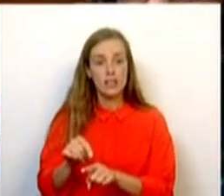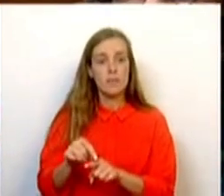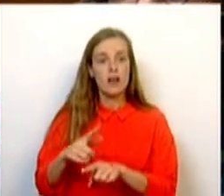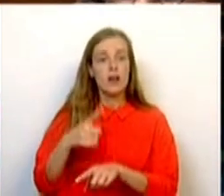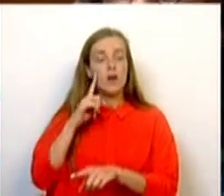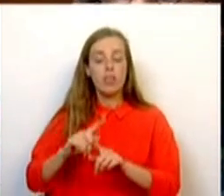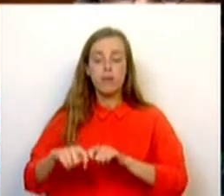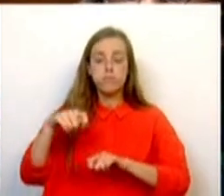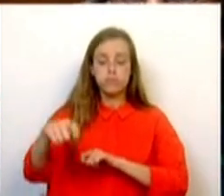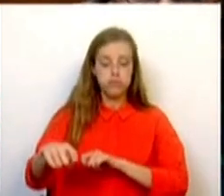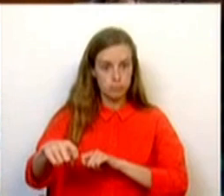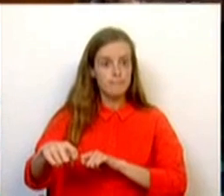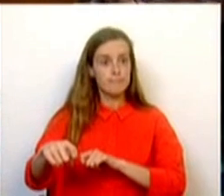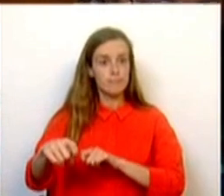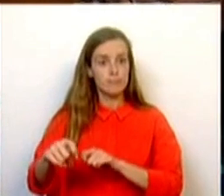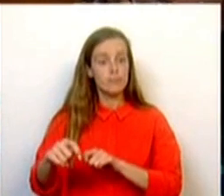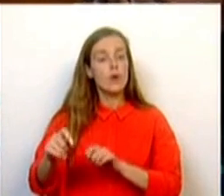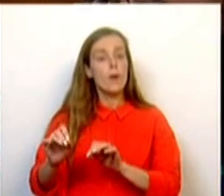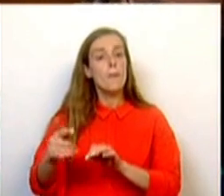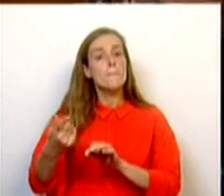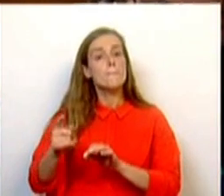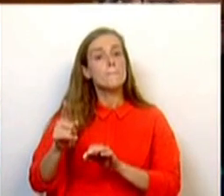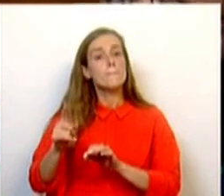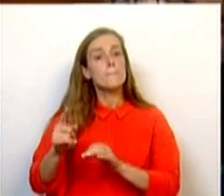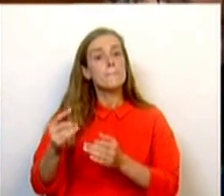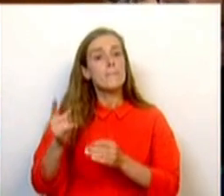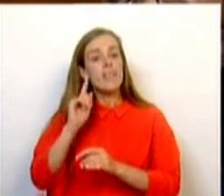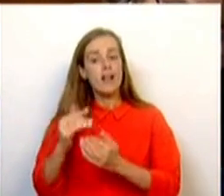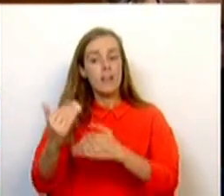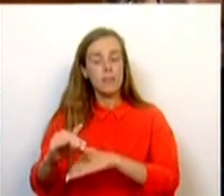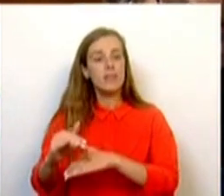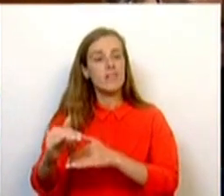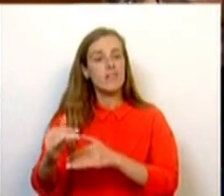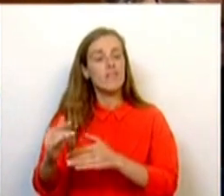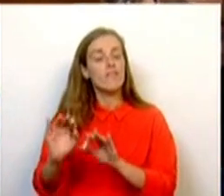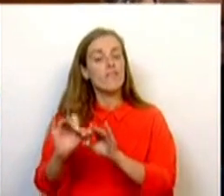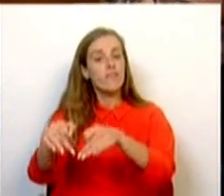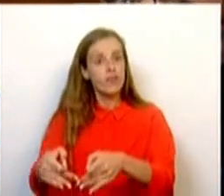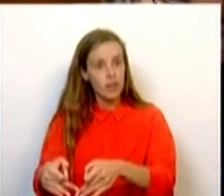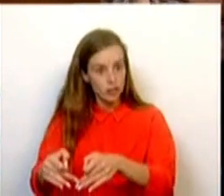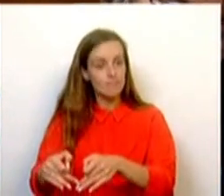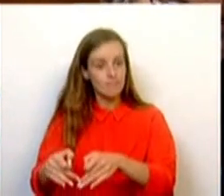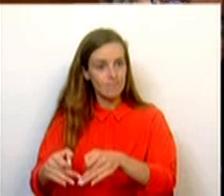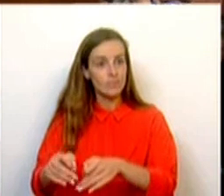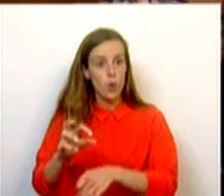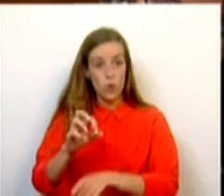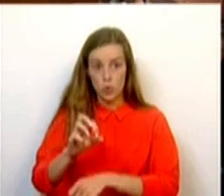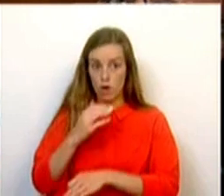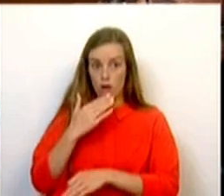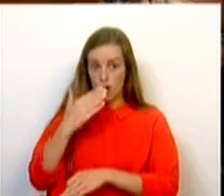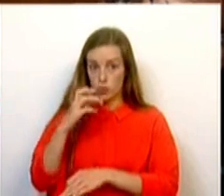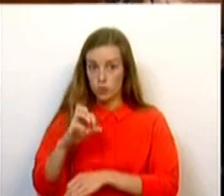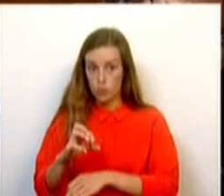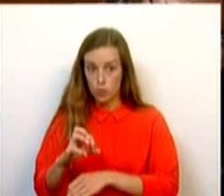prescrição possa começar a ocorrer apenas aos 18 anos, o que se traduz na prática de que, em